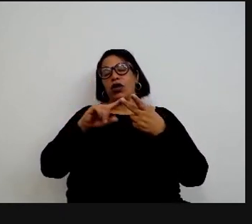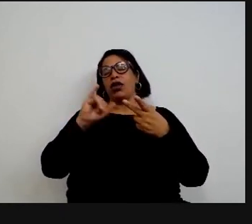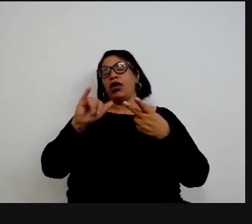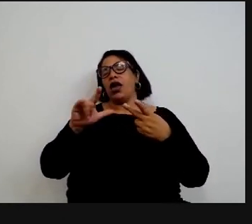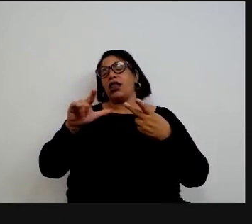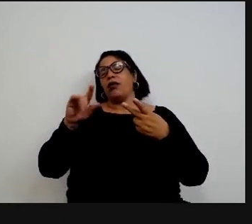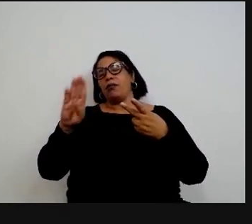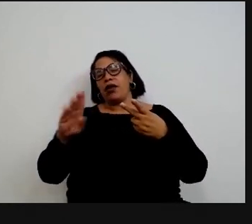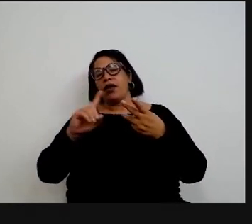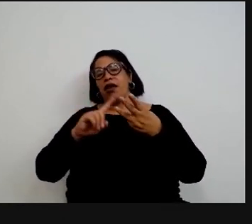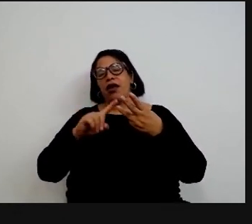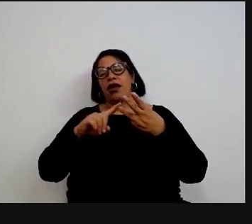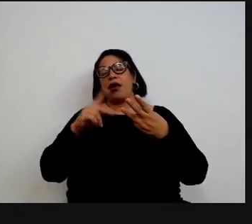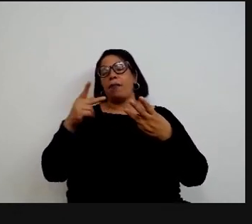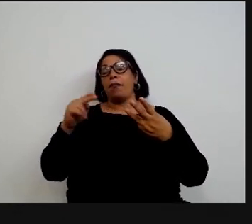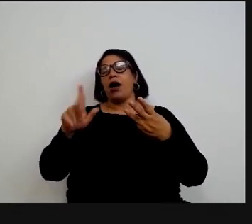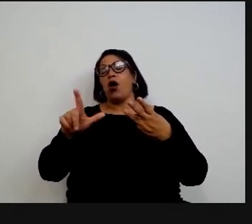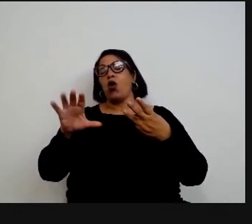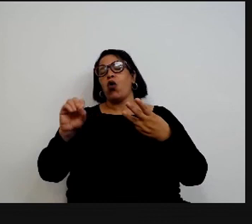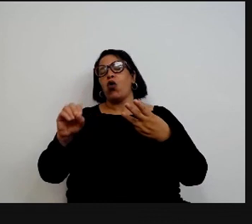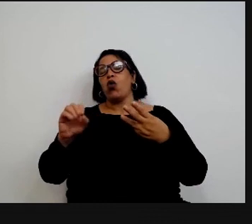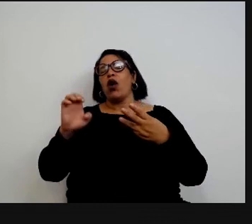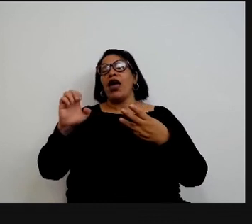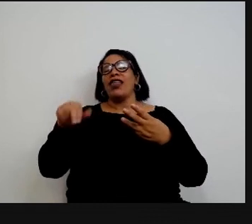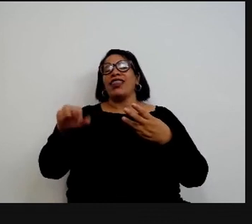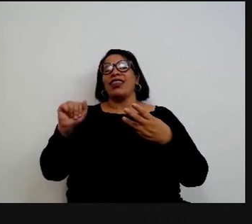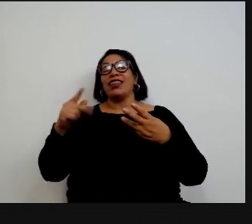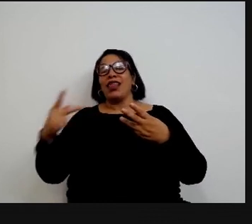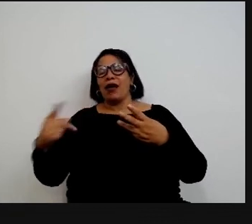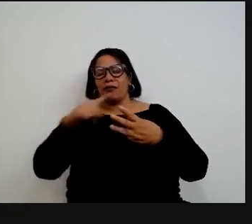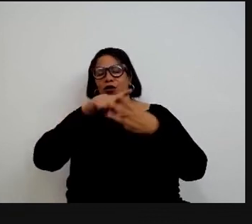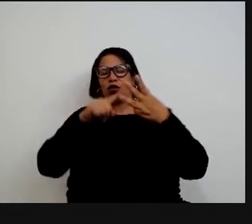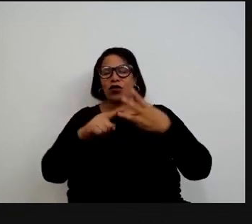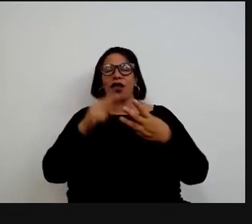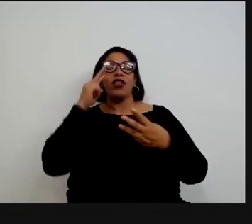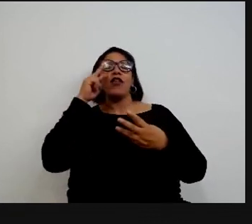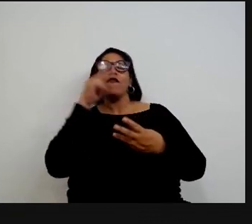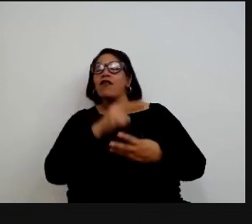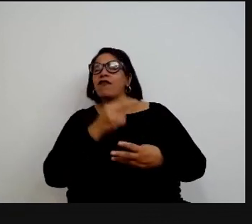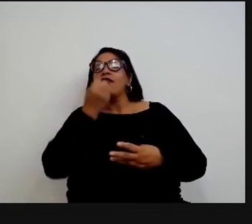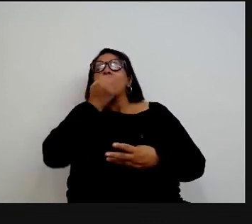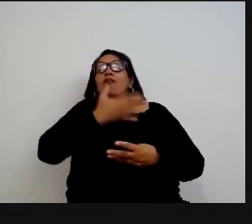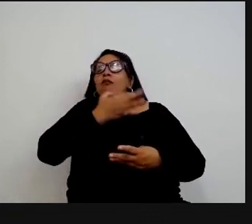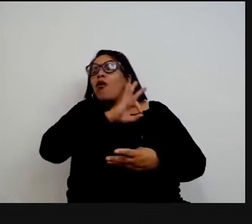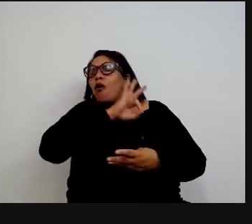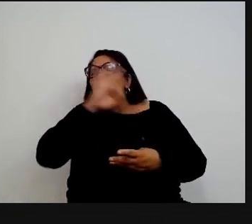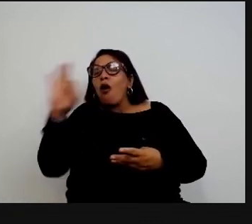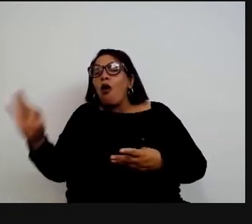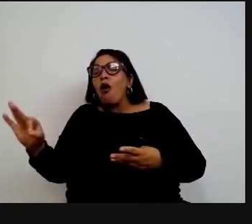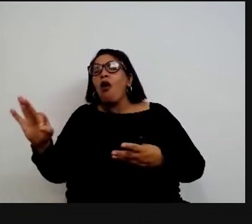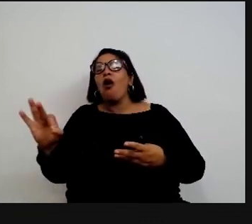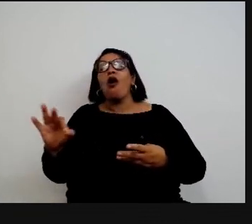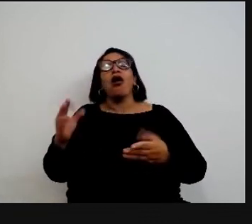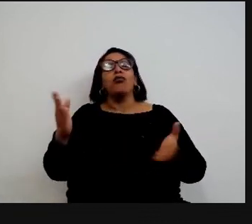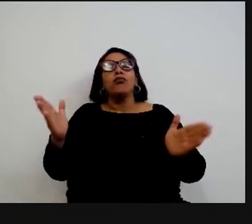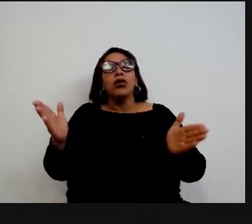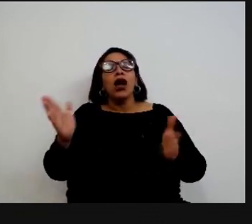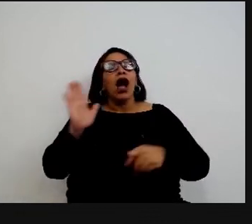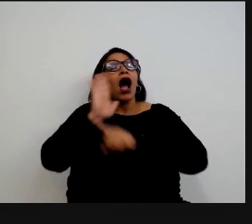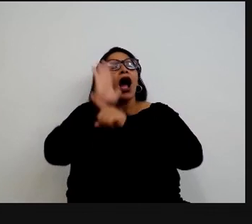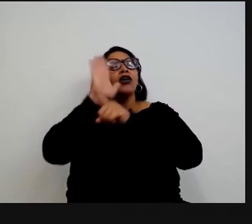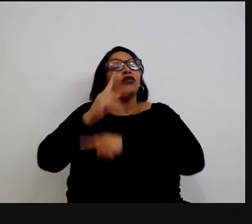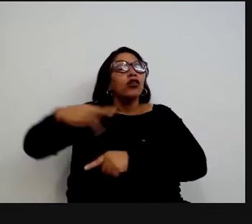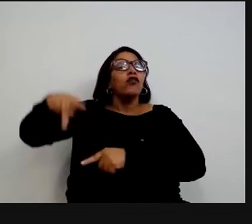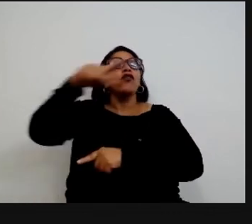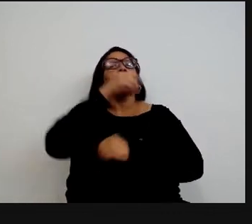ILB, Senado, e do Paulo Marques, aqui da ENAP. Foi muito bom ouvir vocês. Vocês trazem contribuições